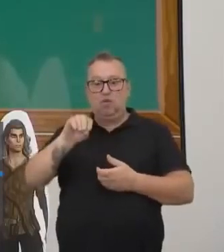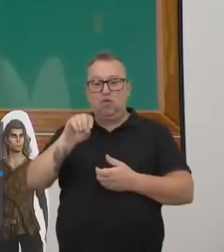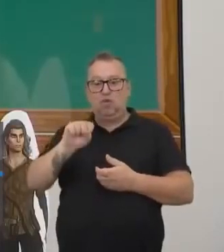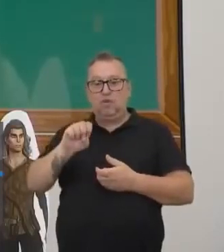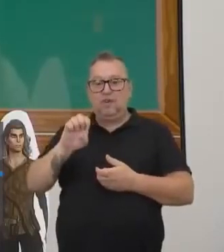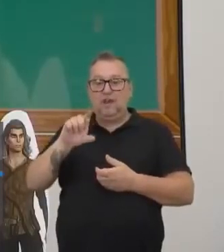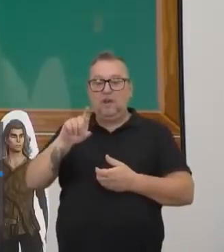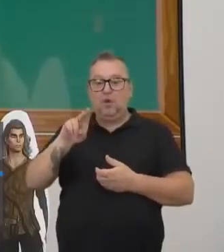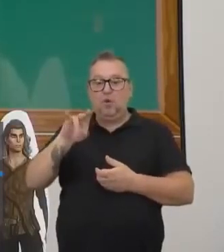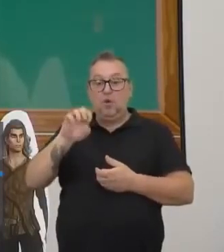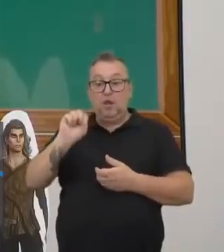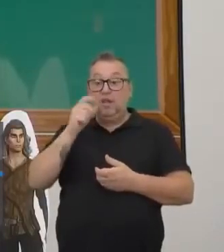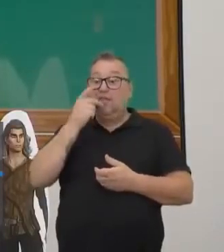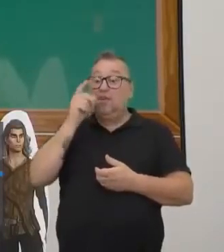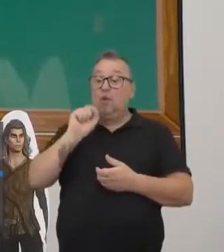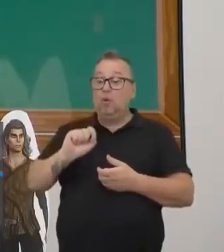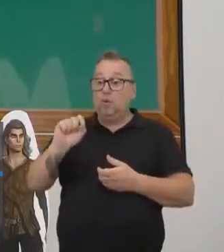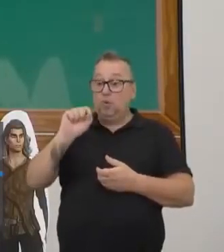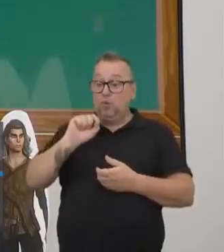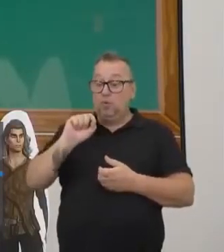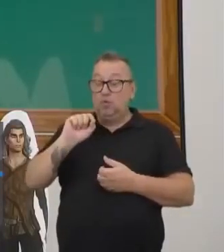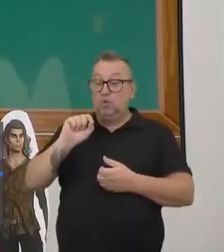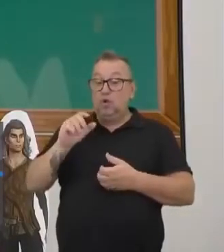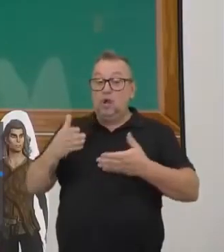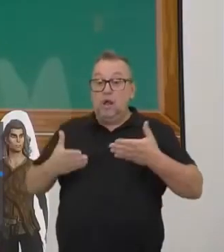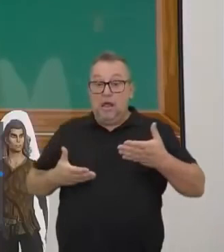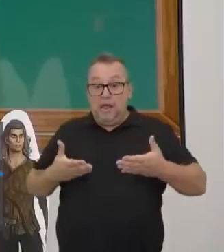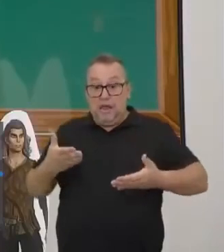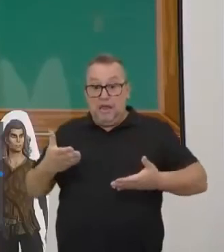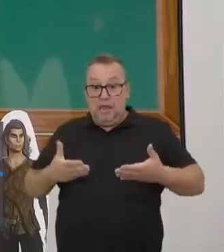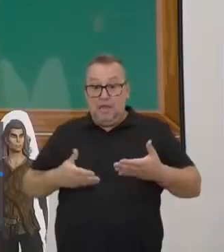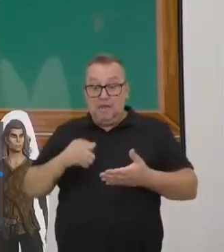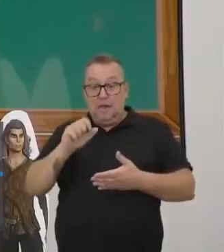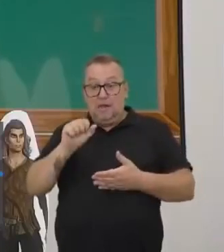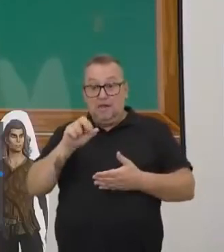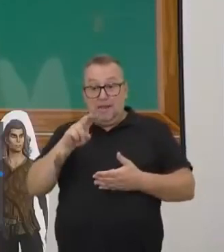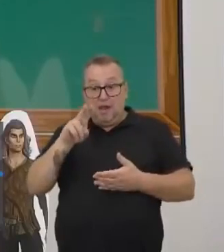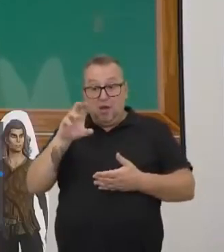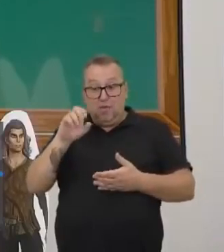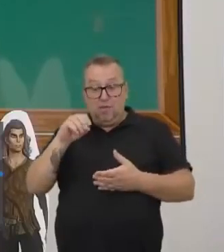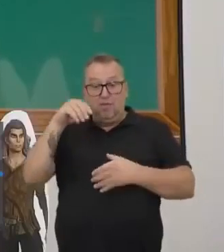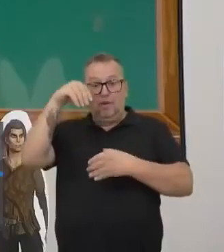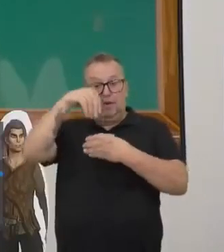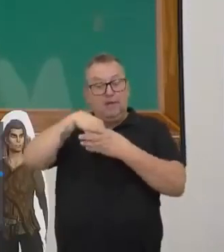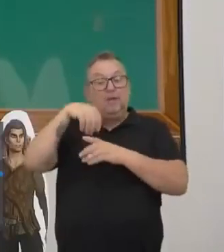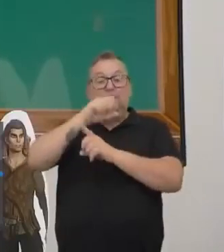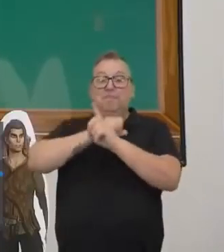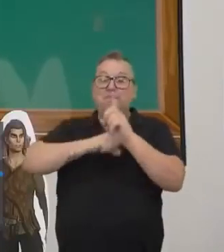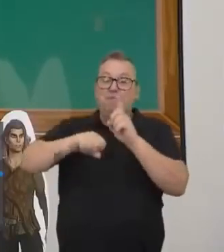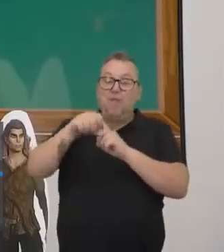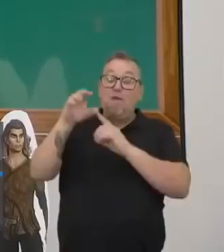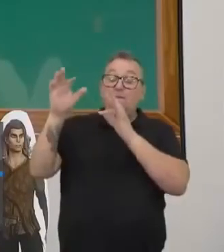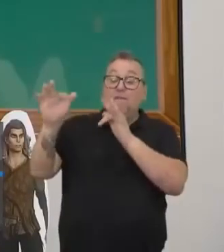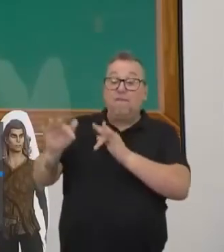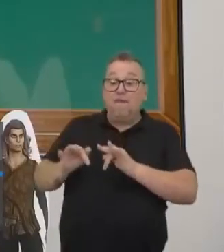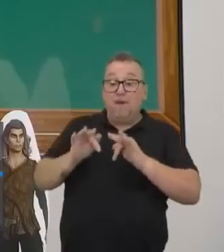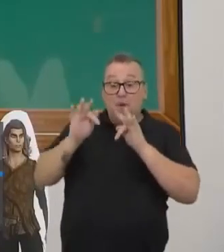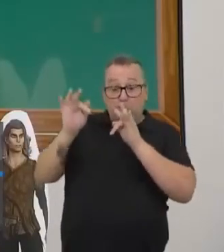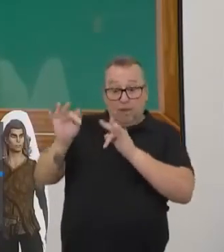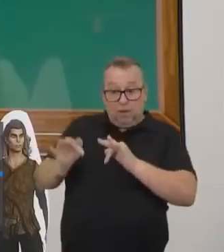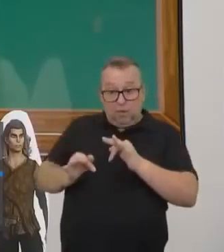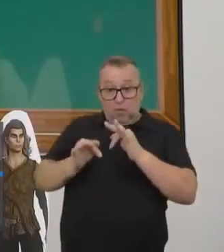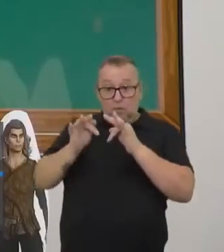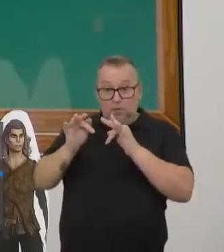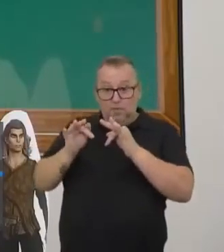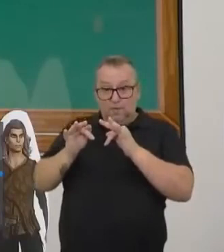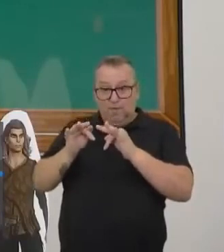ele disse assim, ó, os servos compunham a sociedade feudal, que eram responsáveis pelo sustento de todos.